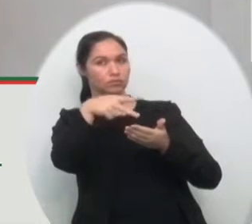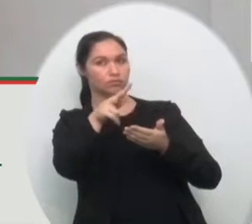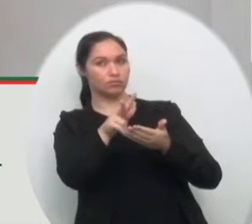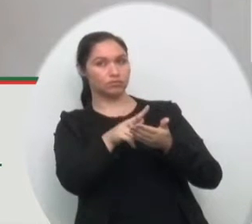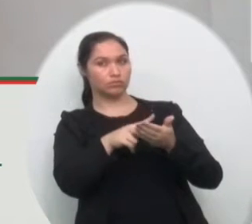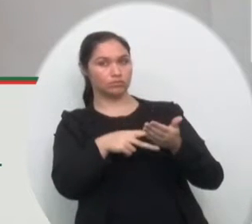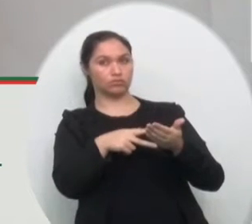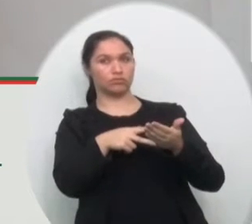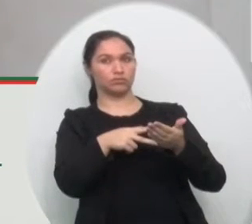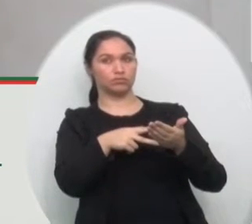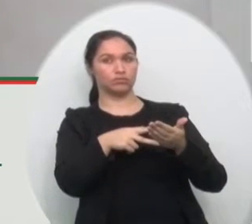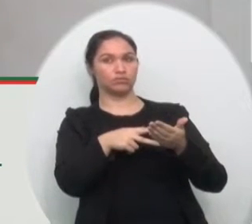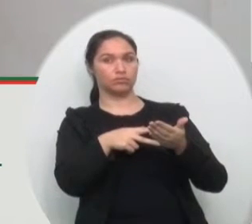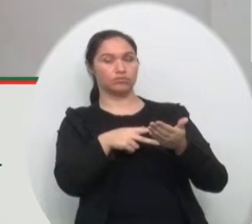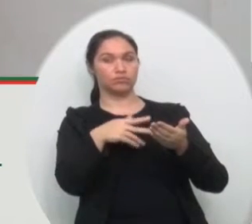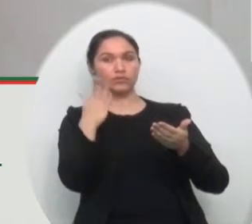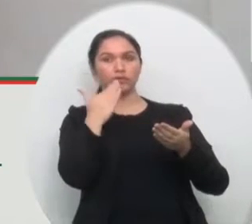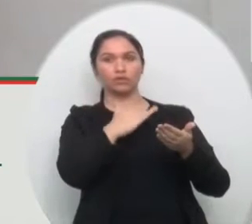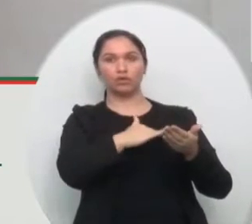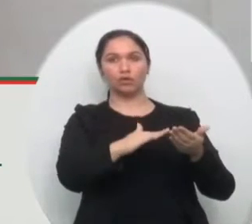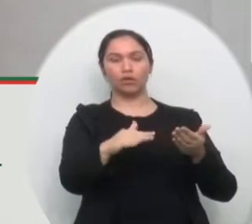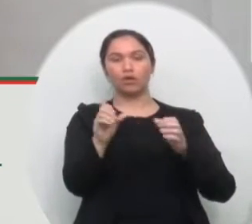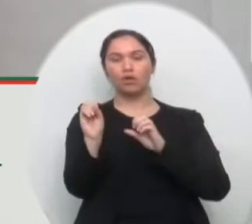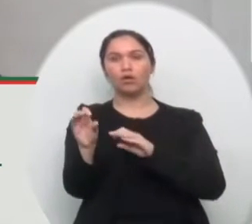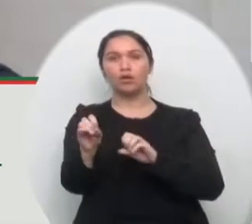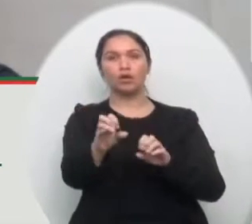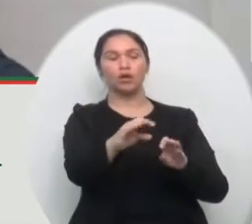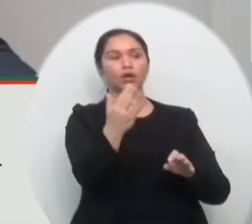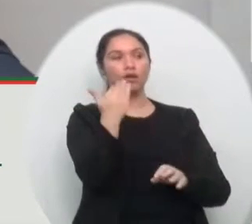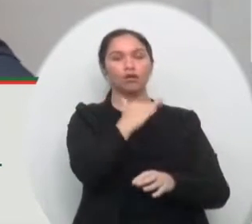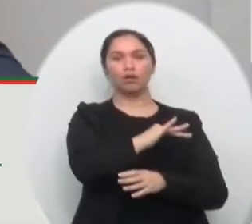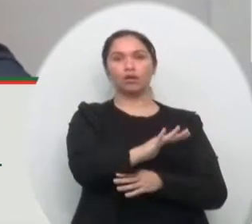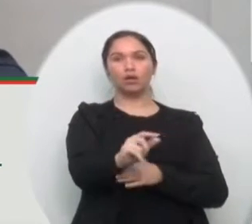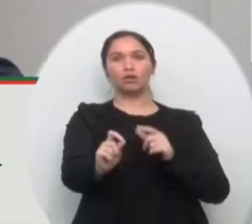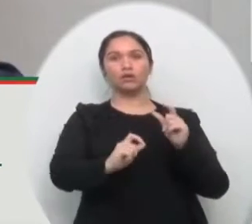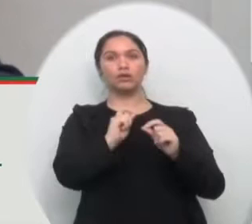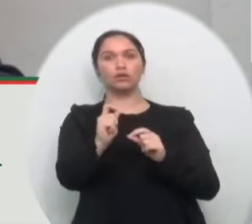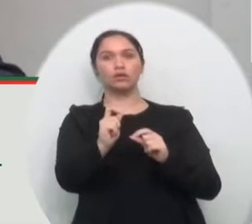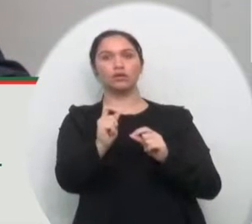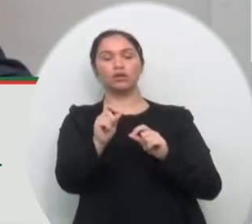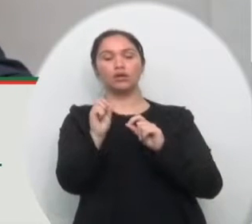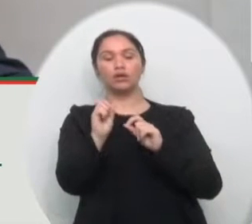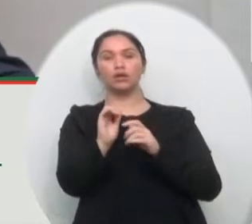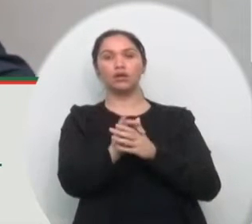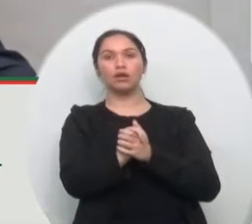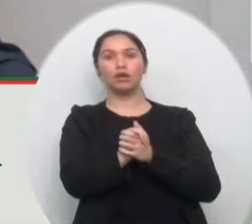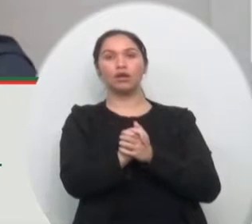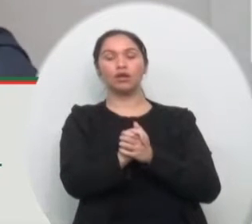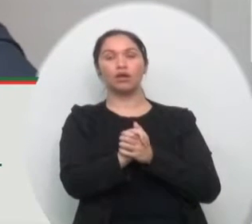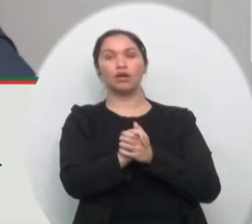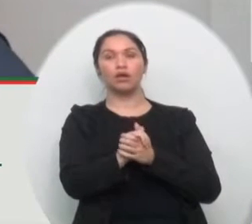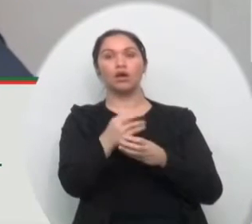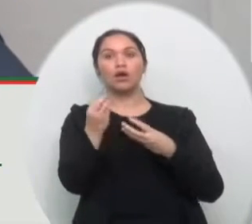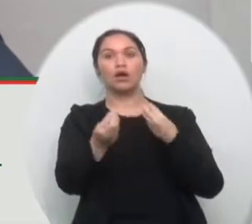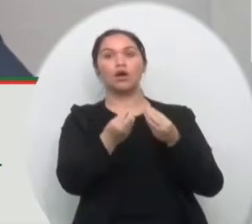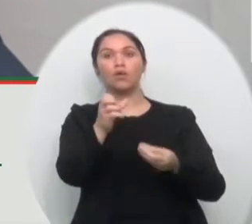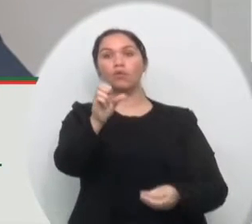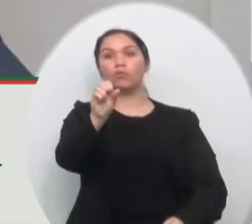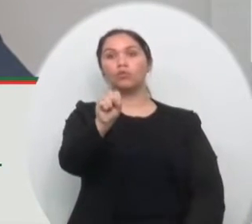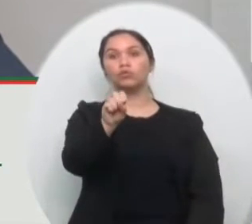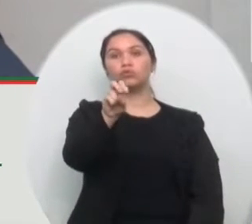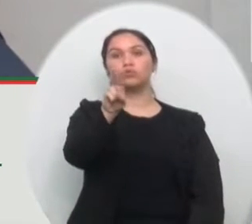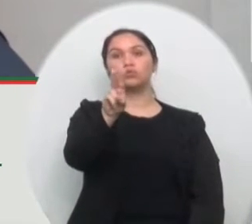suicídio. Esses desenhos, felizmente, ficaram adormecidos e agora, mais ou menos 1 mês,